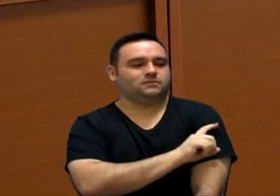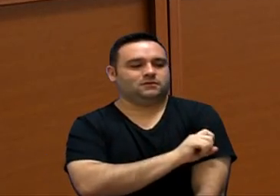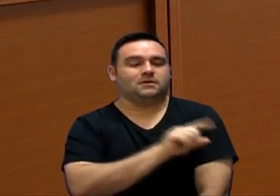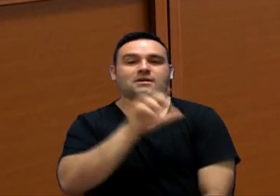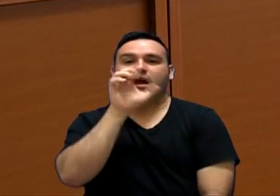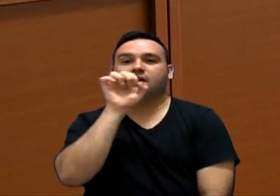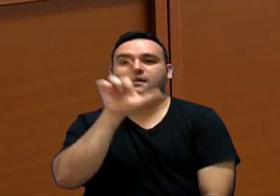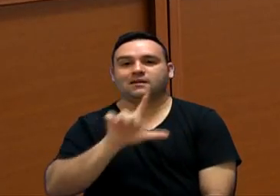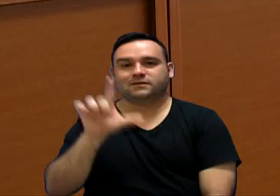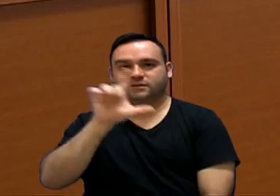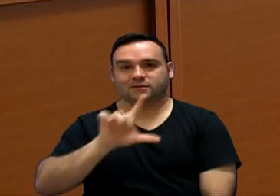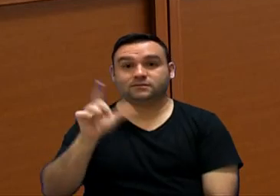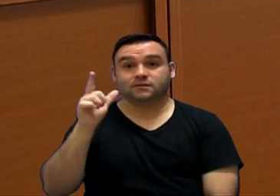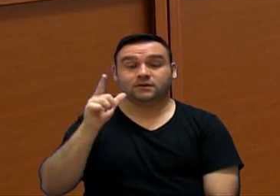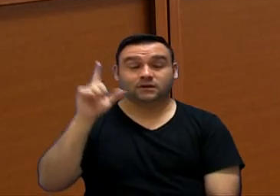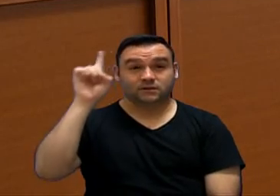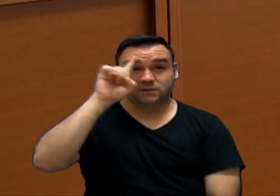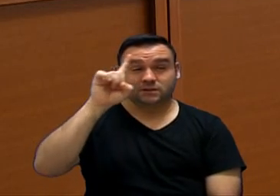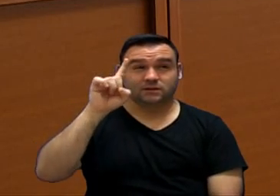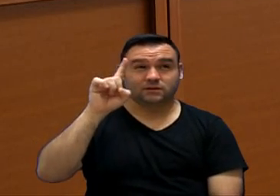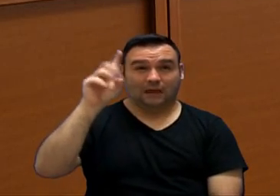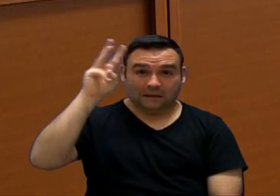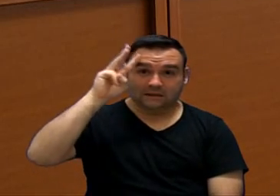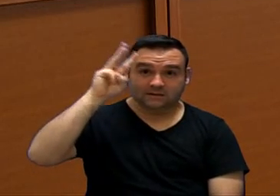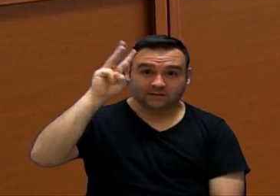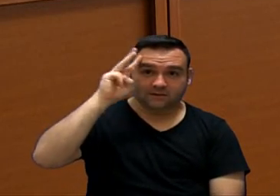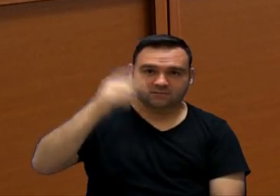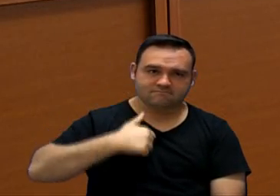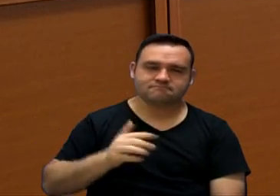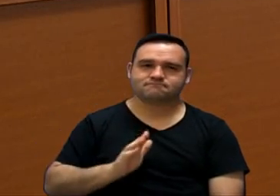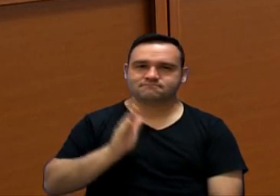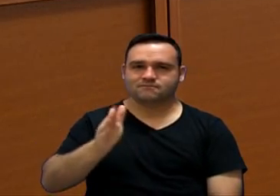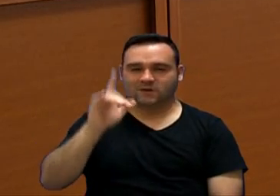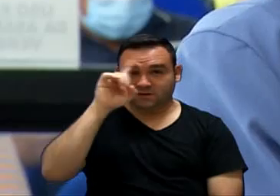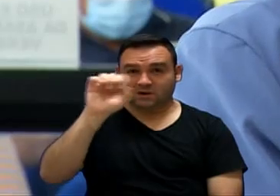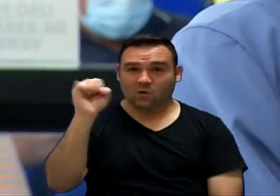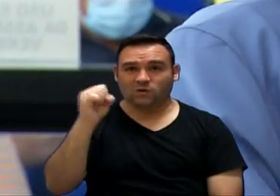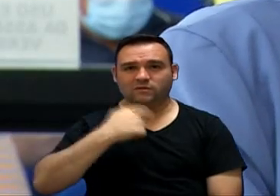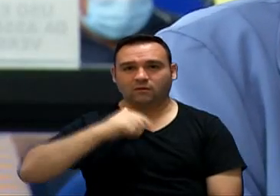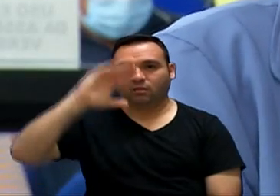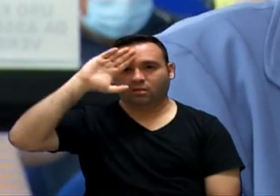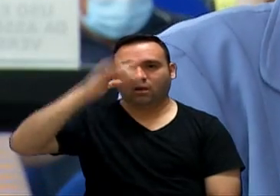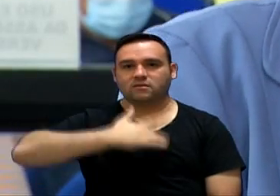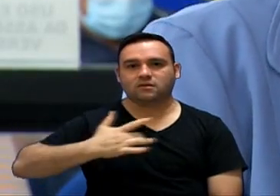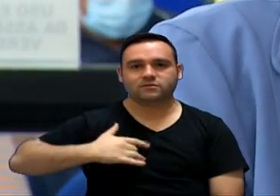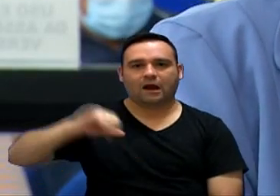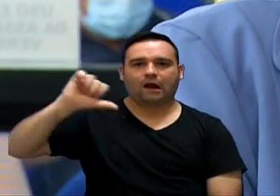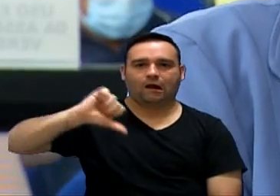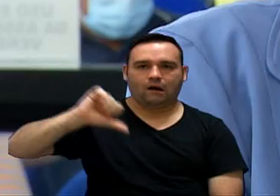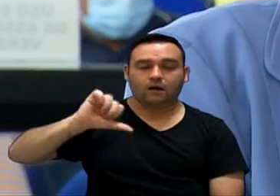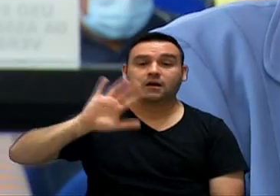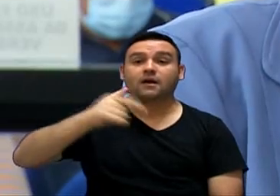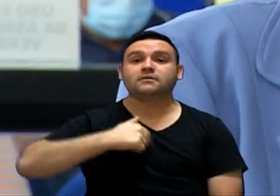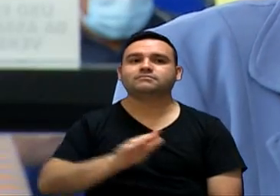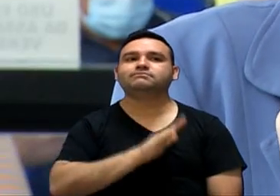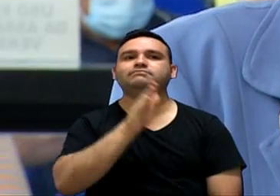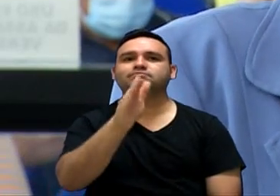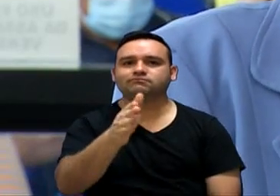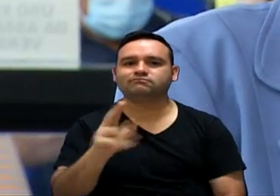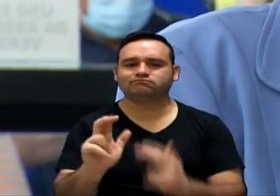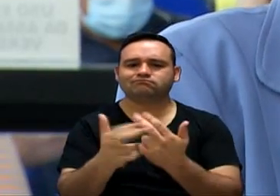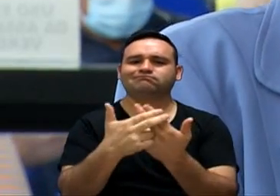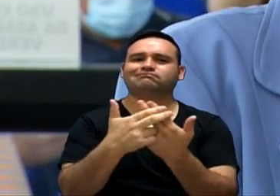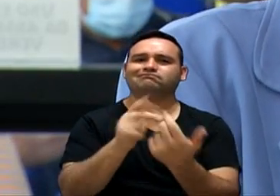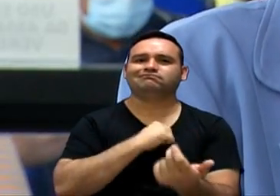Eu estive na data do dia da terça-feira, dia 8 eu não passei bem de saúde, e utilizei o serviço público